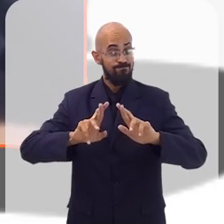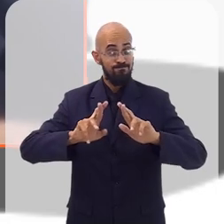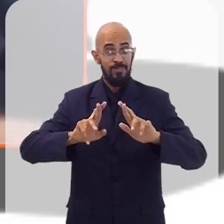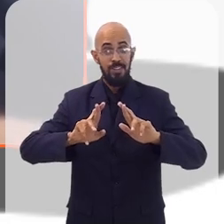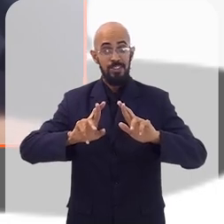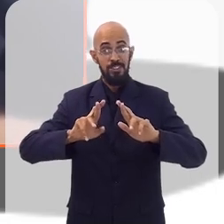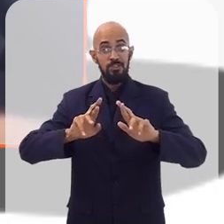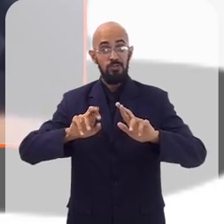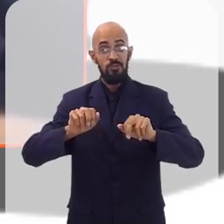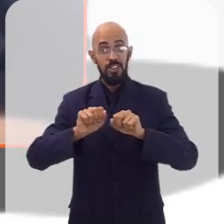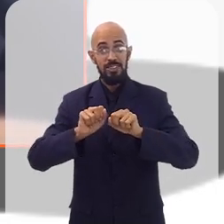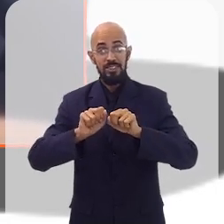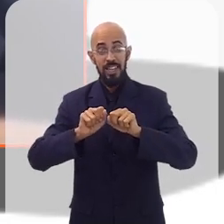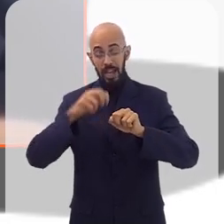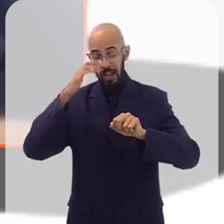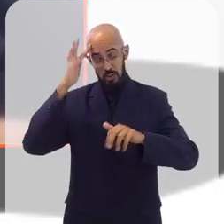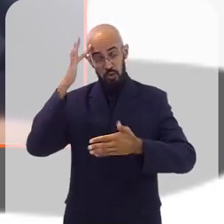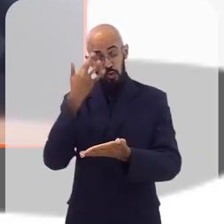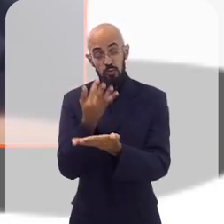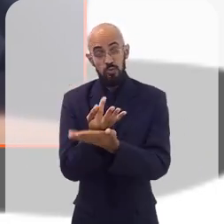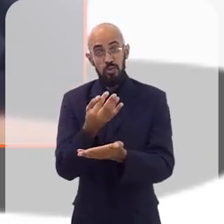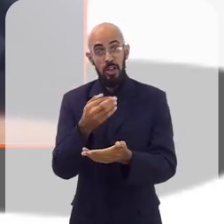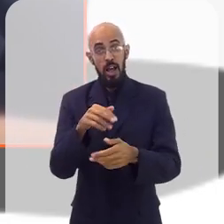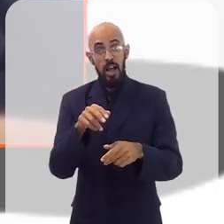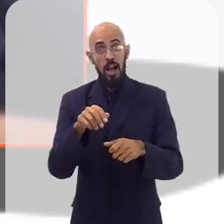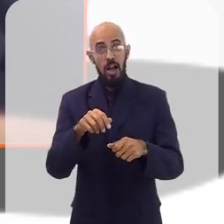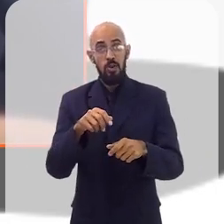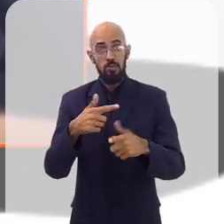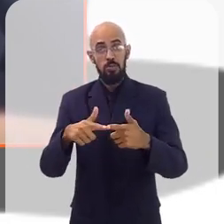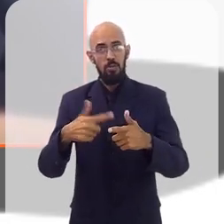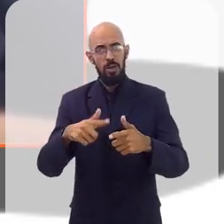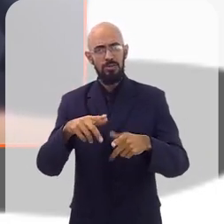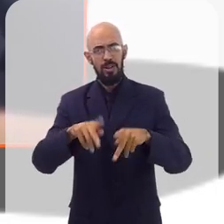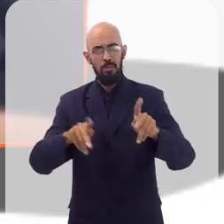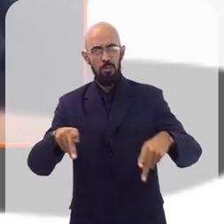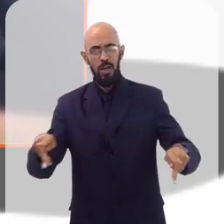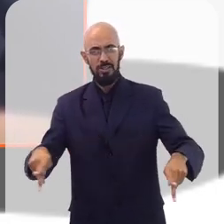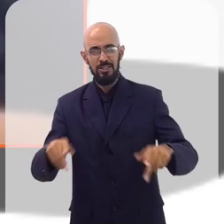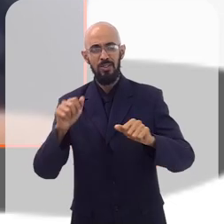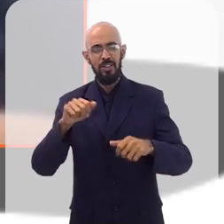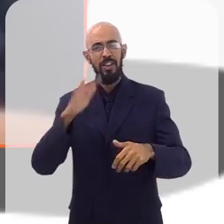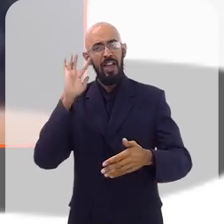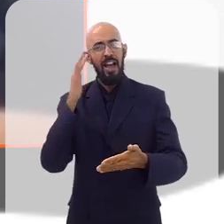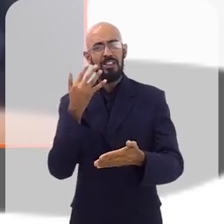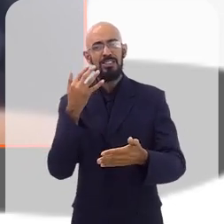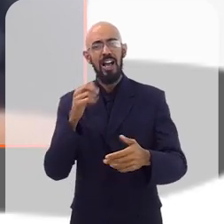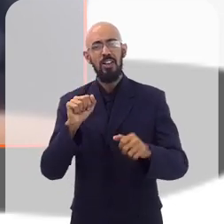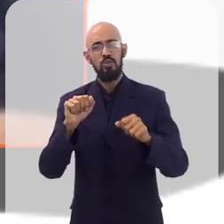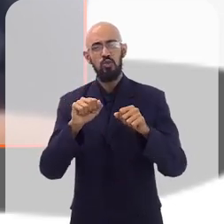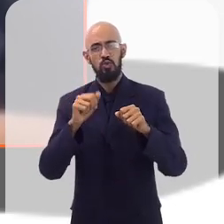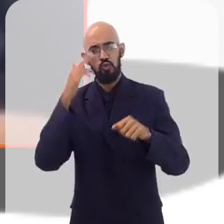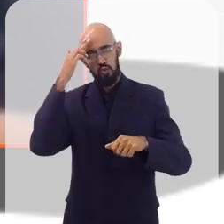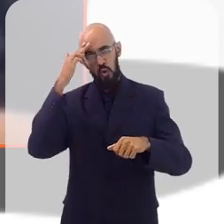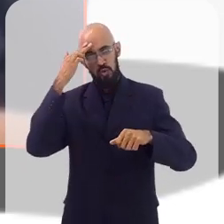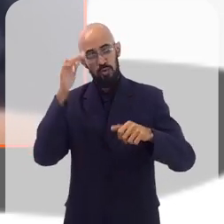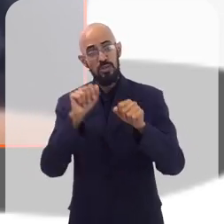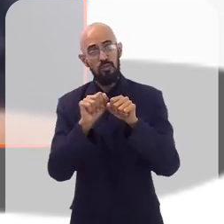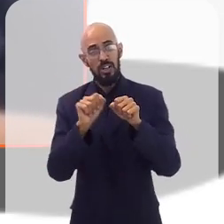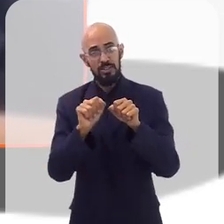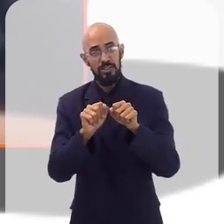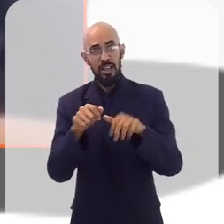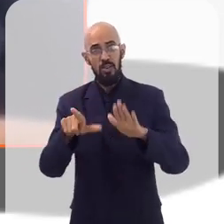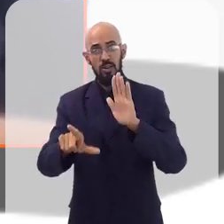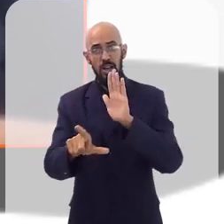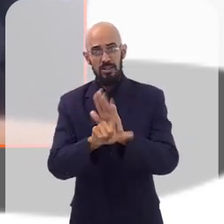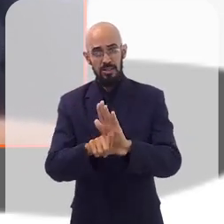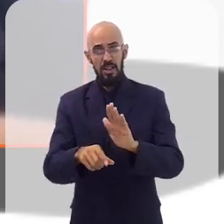com a expectativa grande realizar ações da população e fazer com que as leis